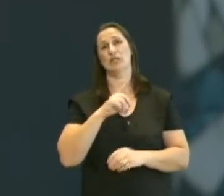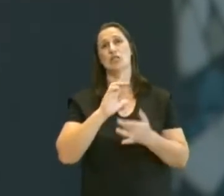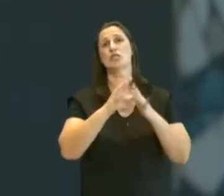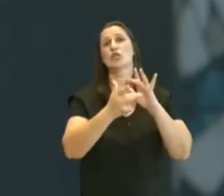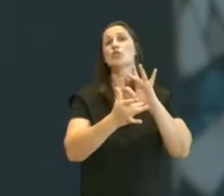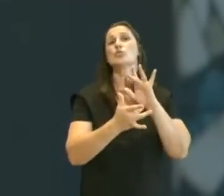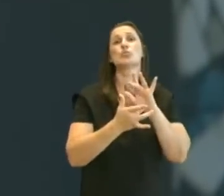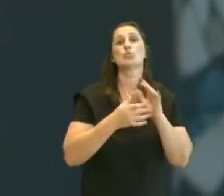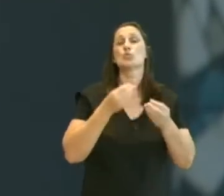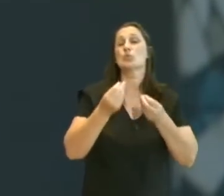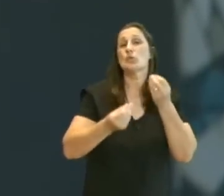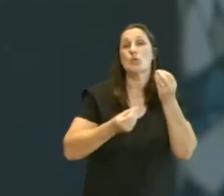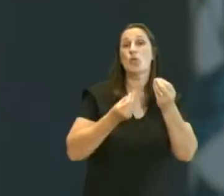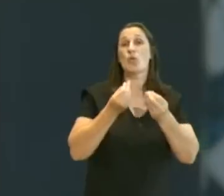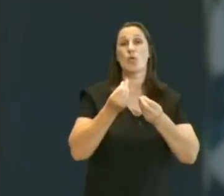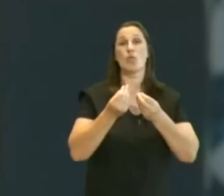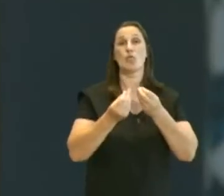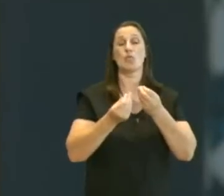ele agiria.